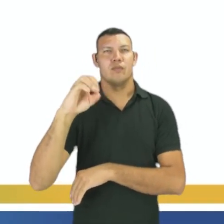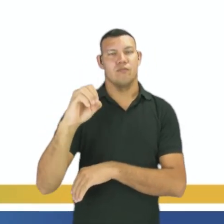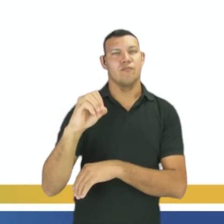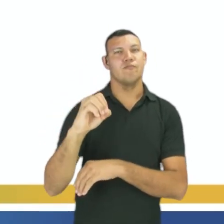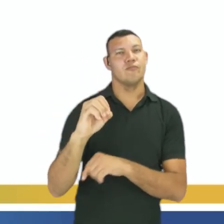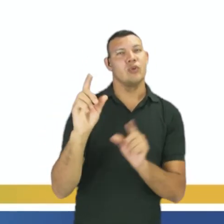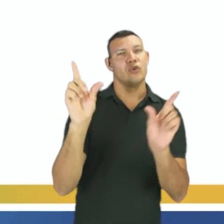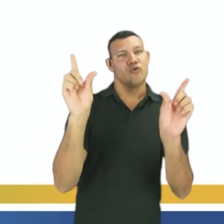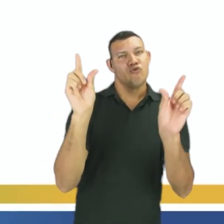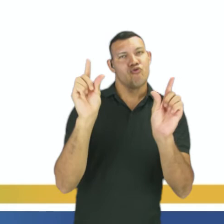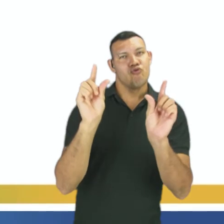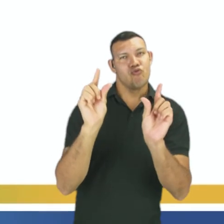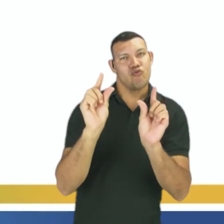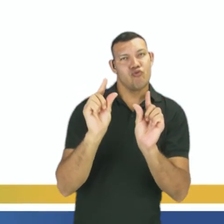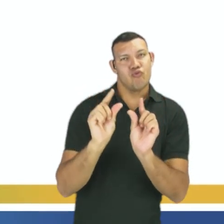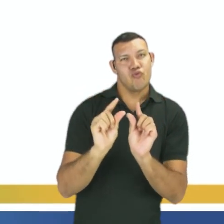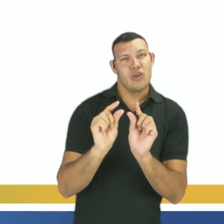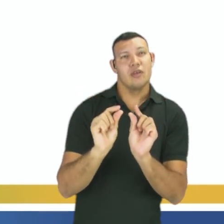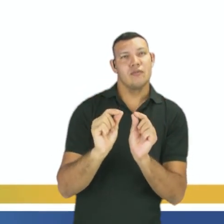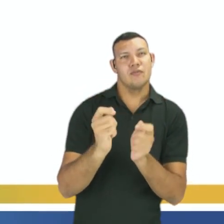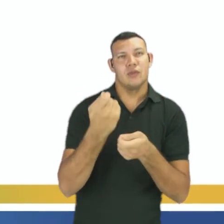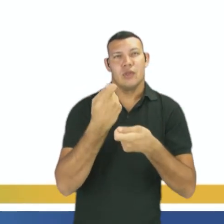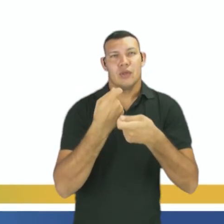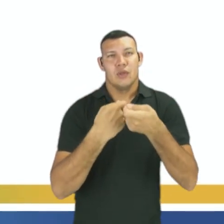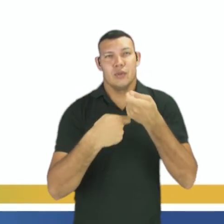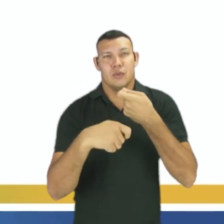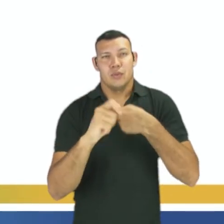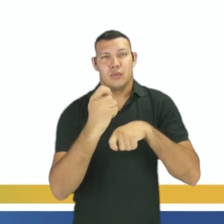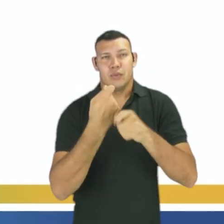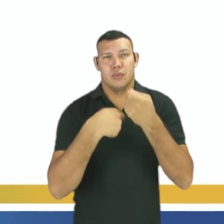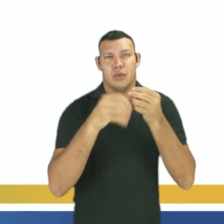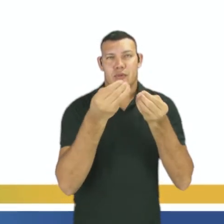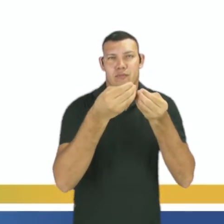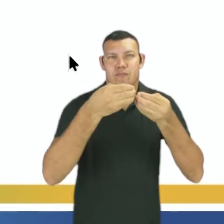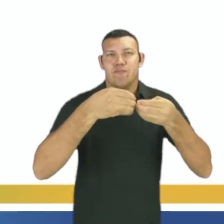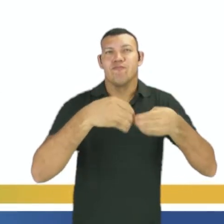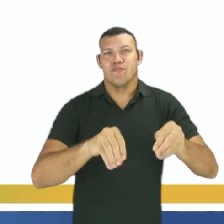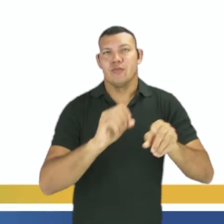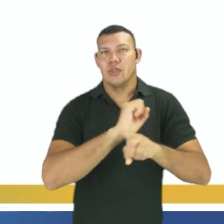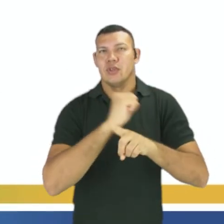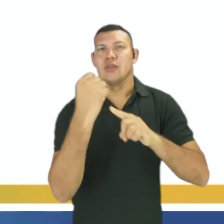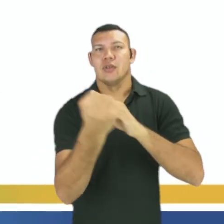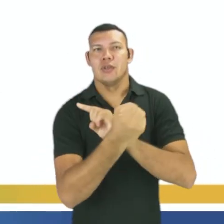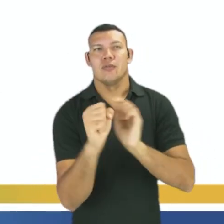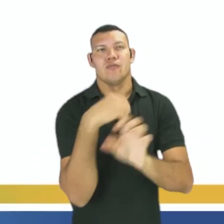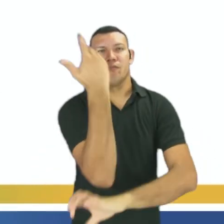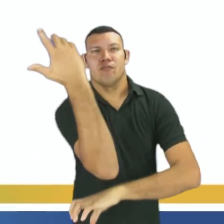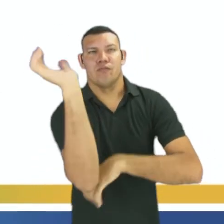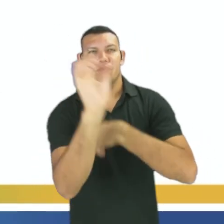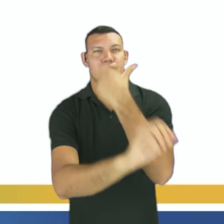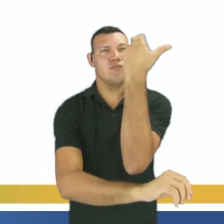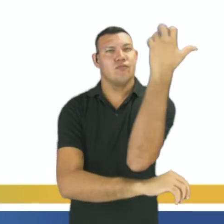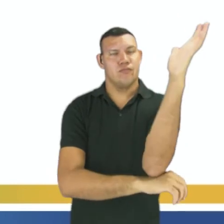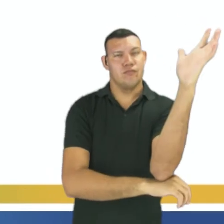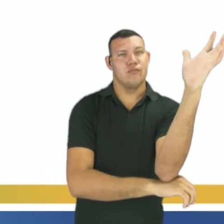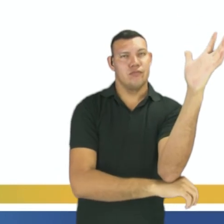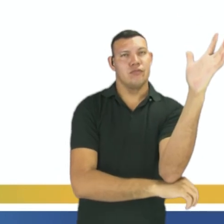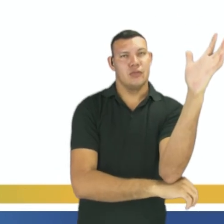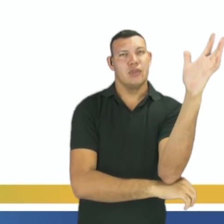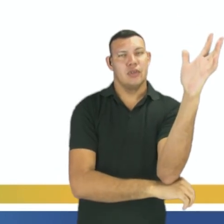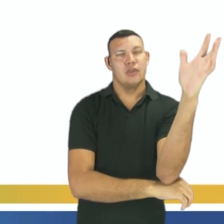econômicos, sociais e ambientais gerados pelos agrotóxicos. Então, ele vai mostrar aqui a primeira